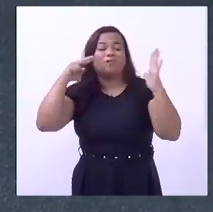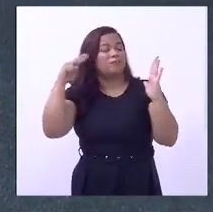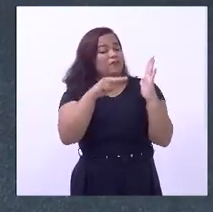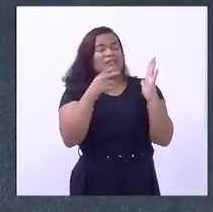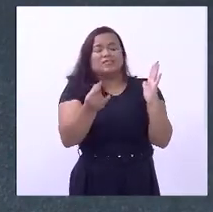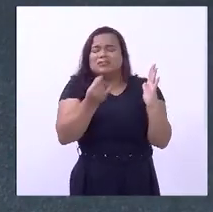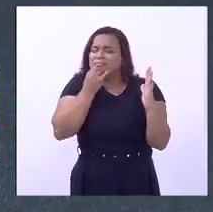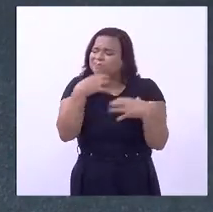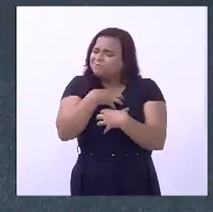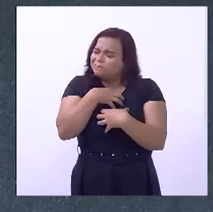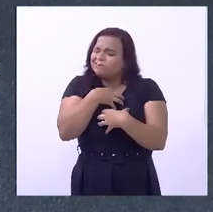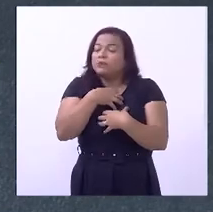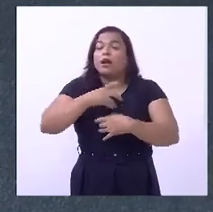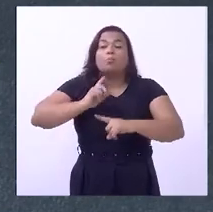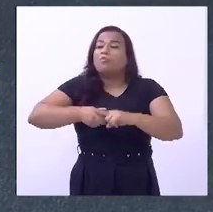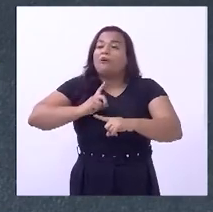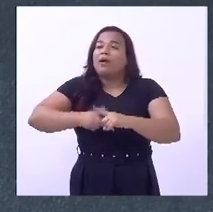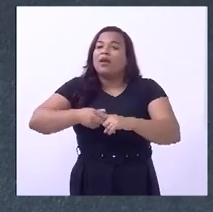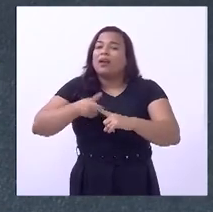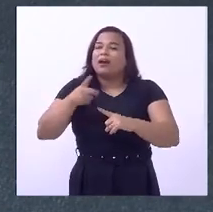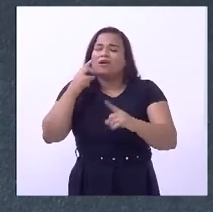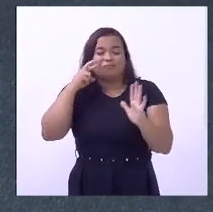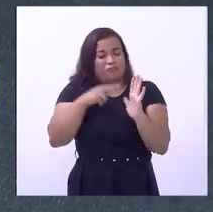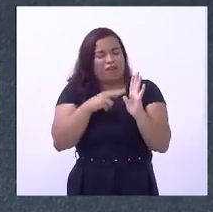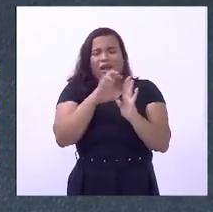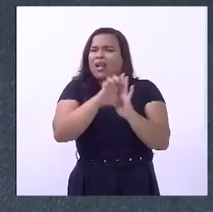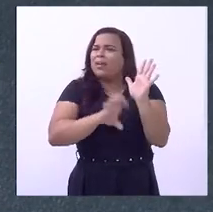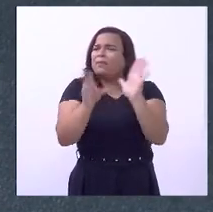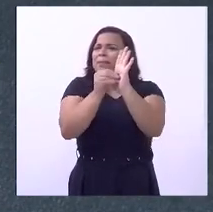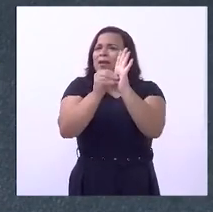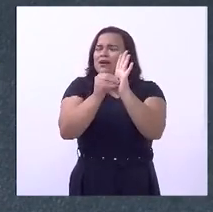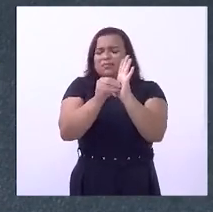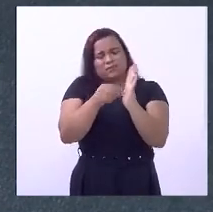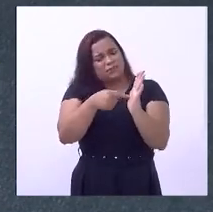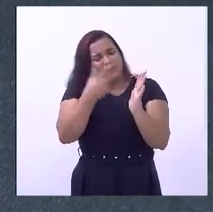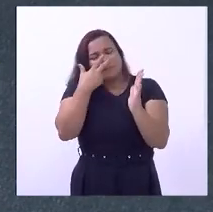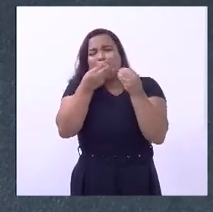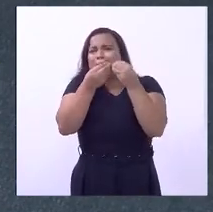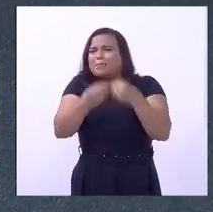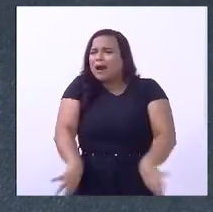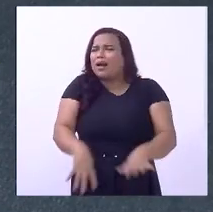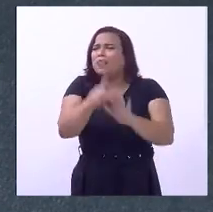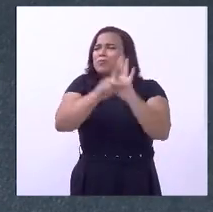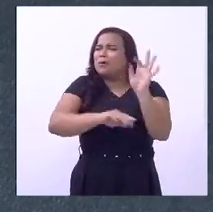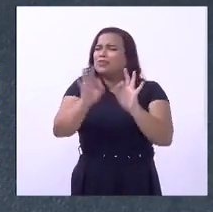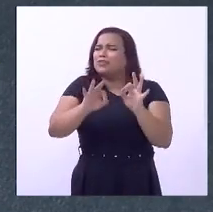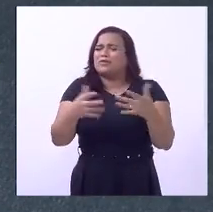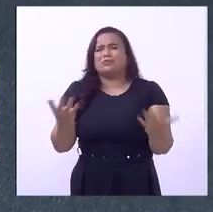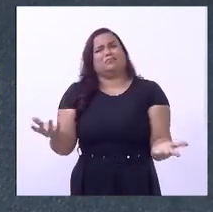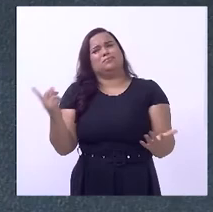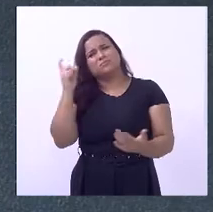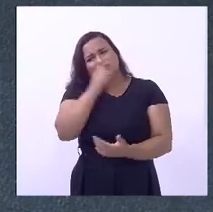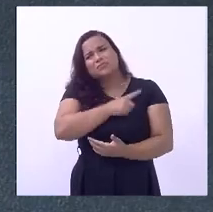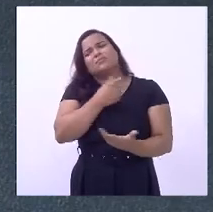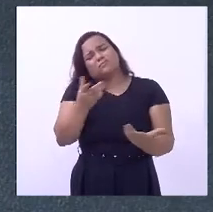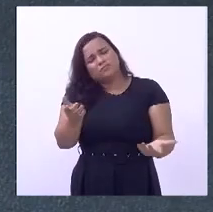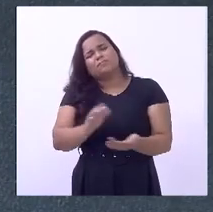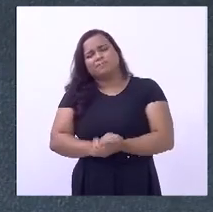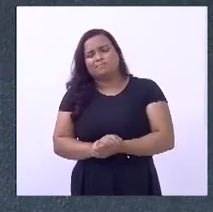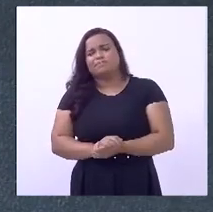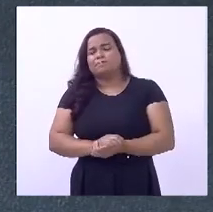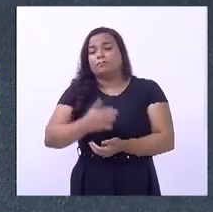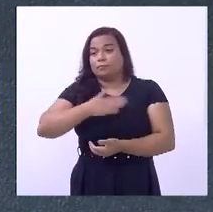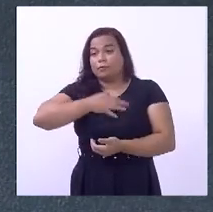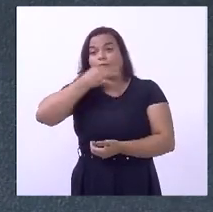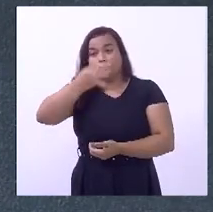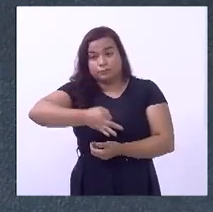porque parar para fazer uma emenda, para estragar um projeto, é bem complicado. Isso posto, meu